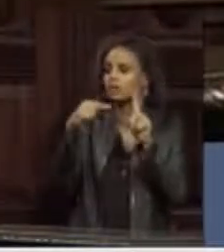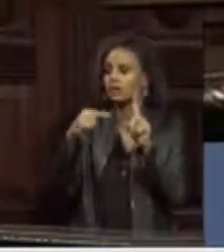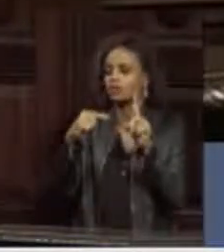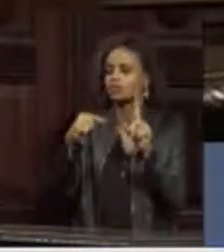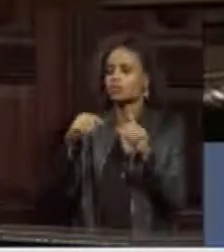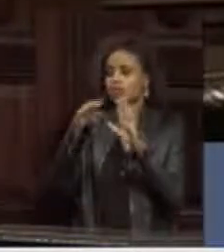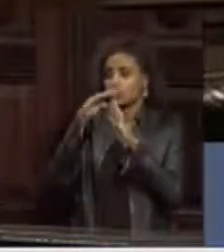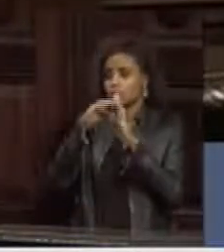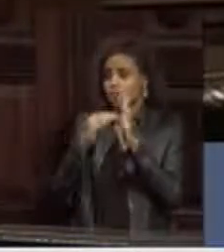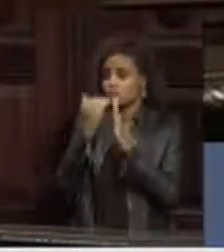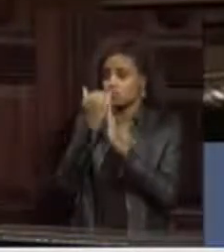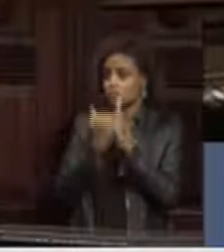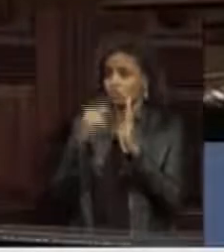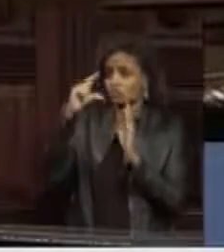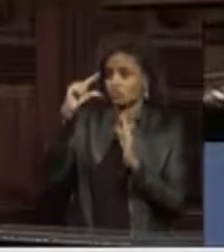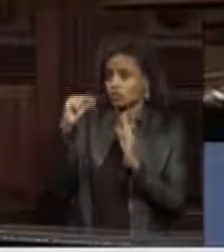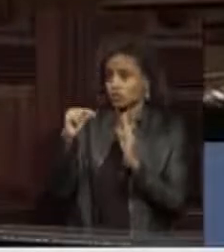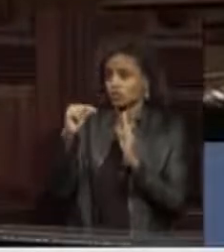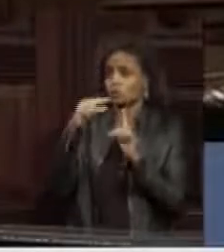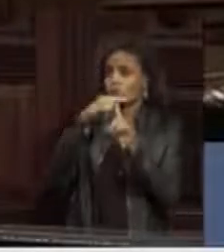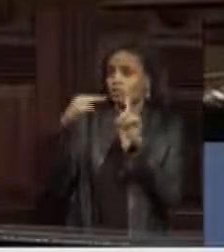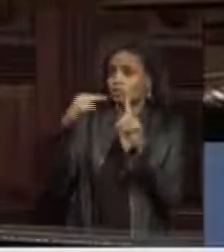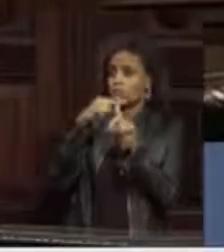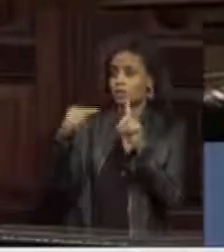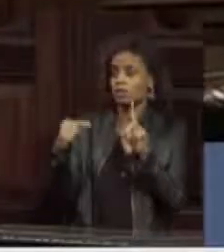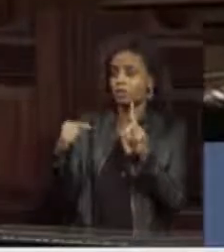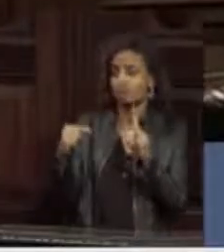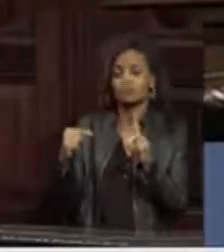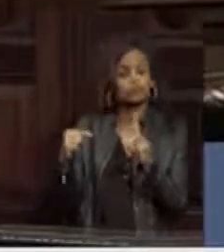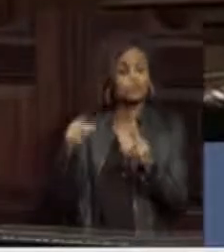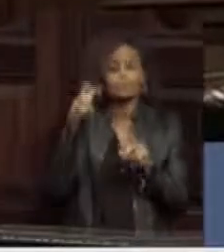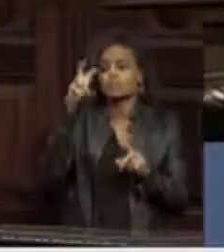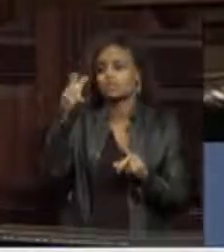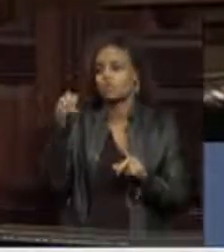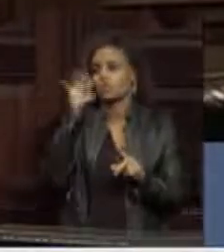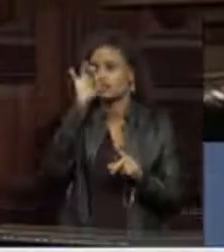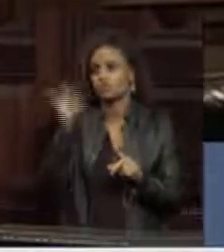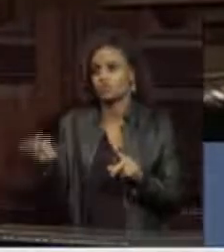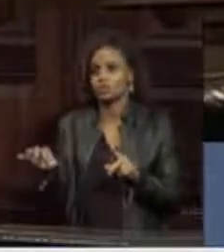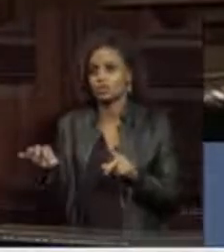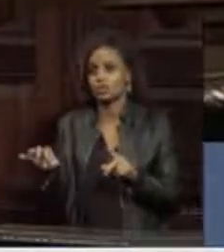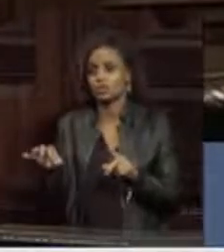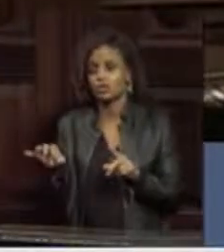do Estado e dos municípios no patamar.